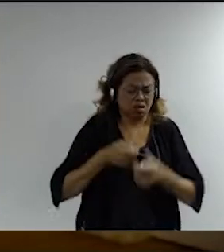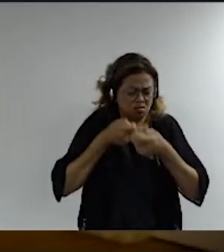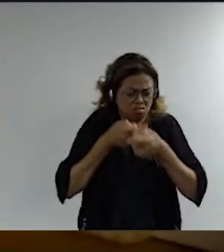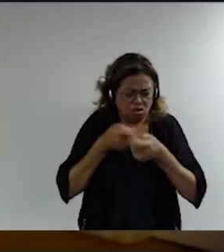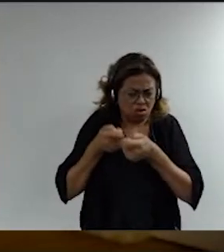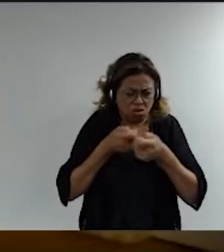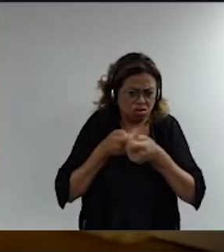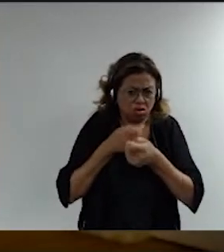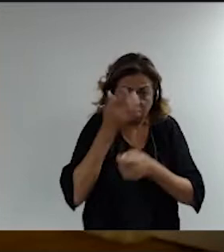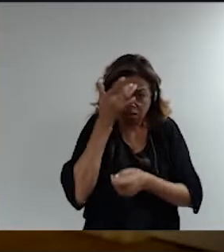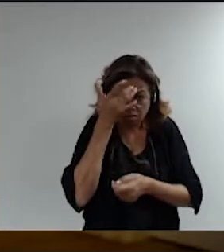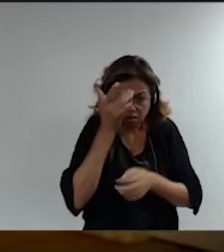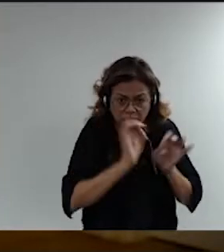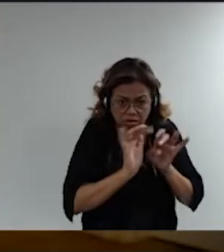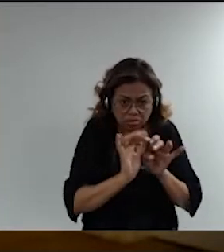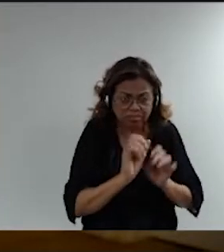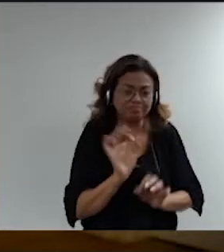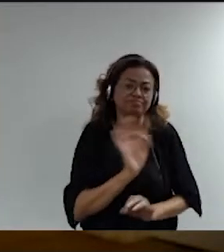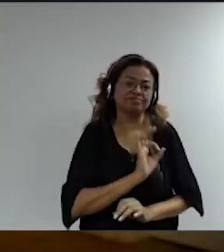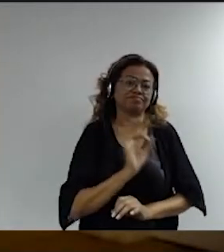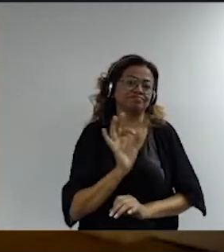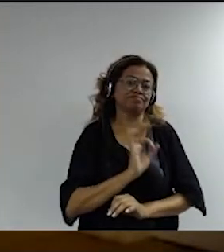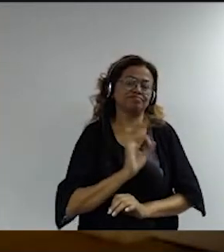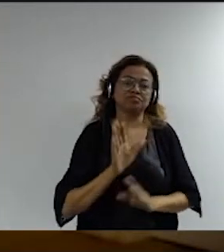facilmente pela tecnologia.